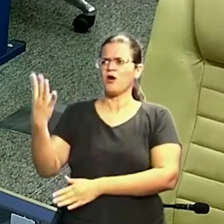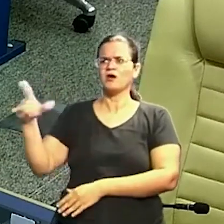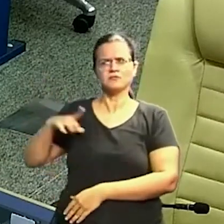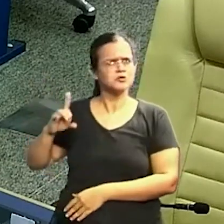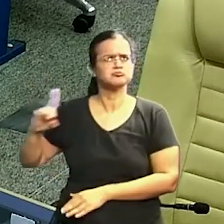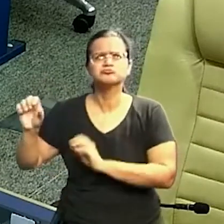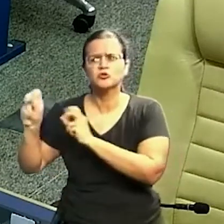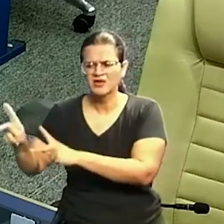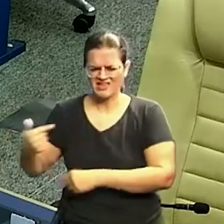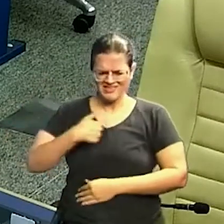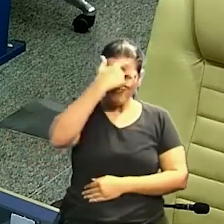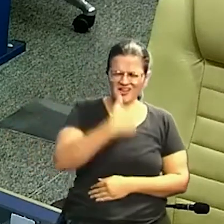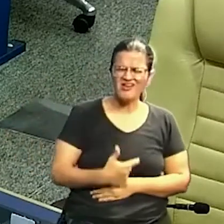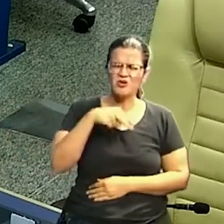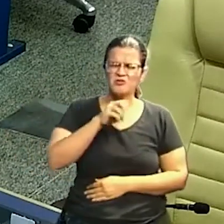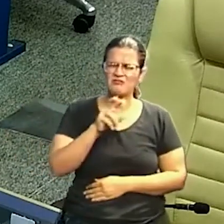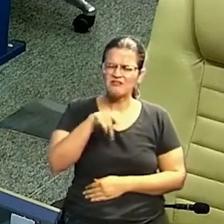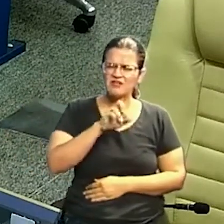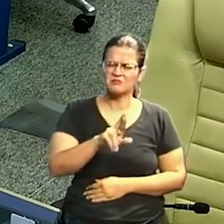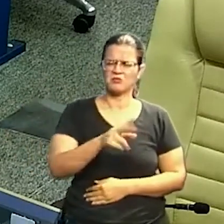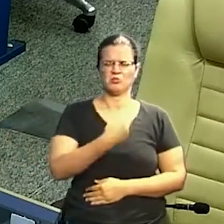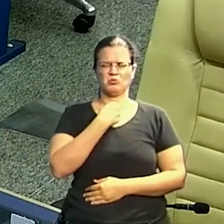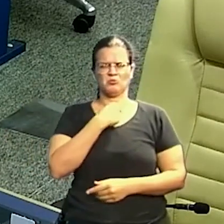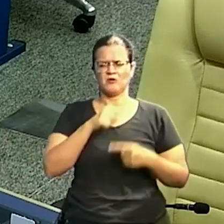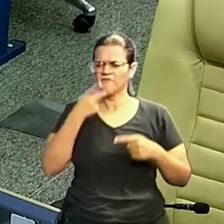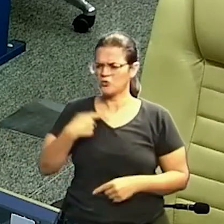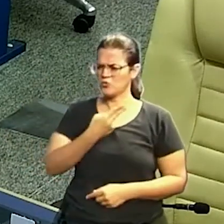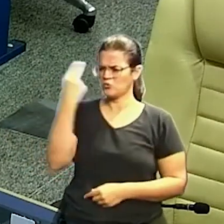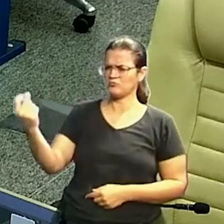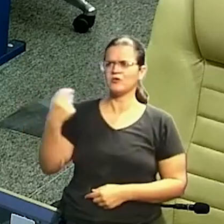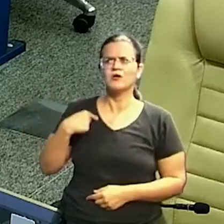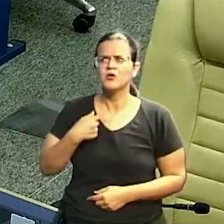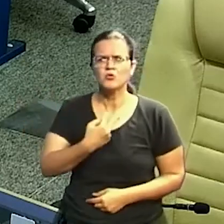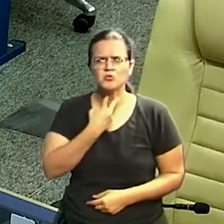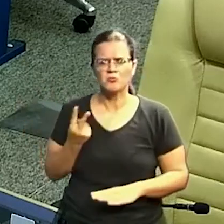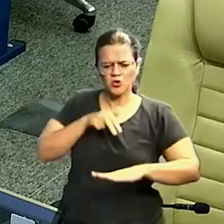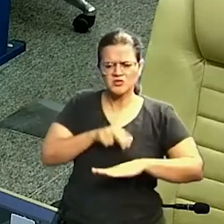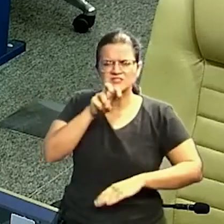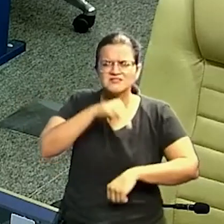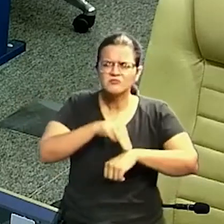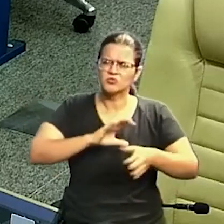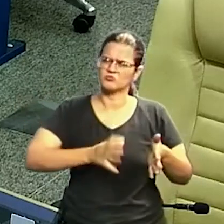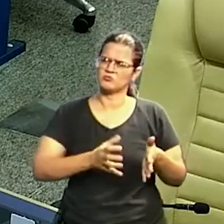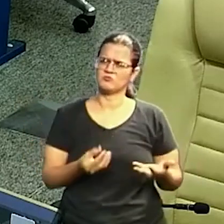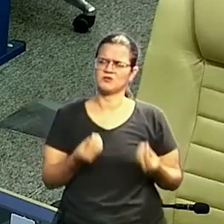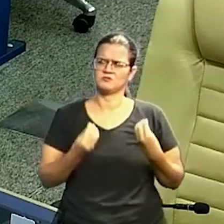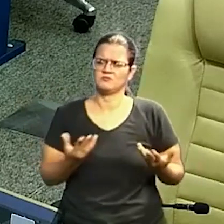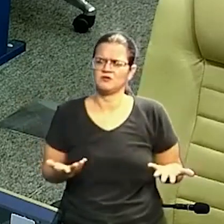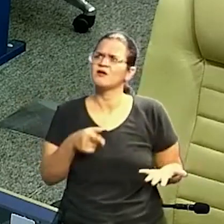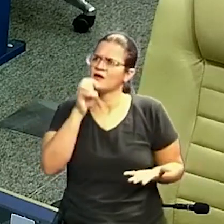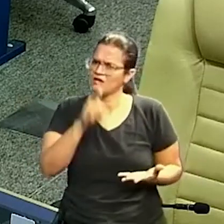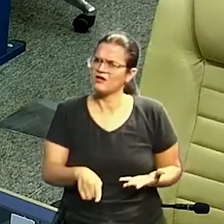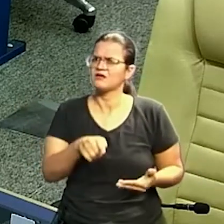o direito. Eu, vereador Sargento Novandir, fui citado pelo vereador e não tenho direito aos meus 5 minutos do partido.